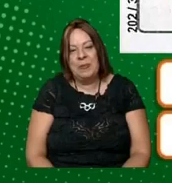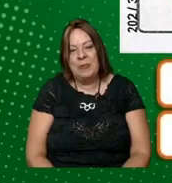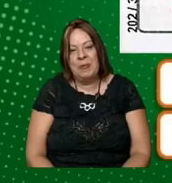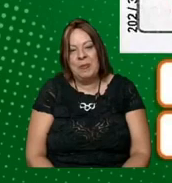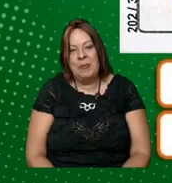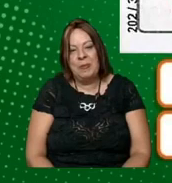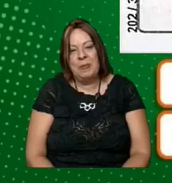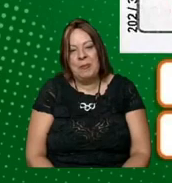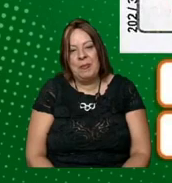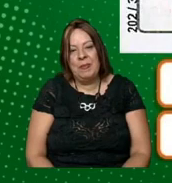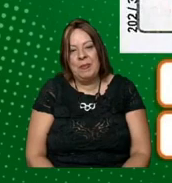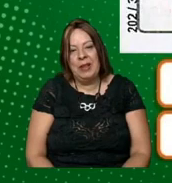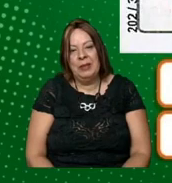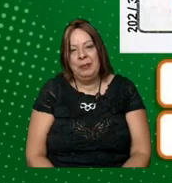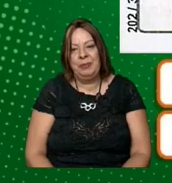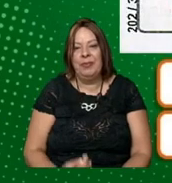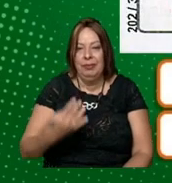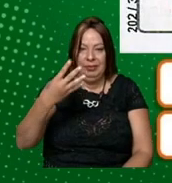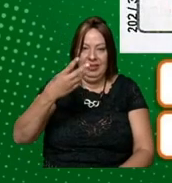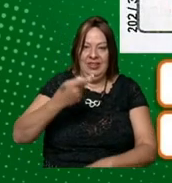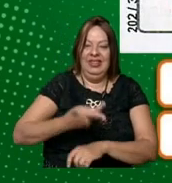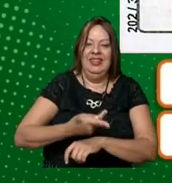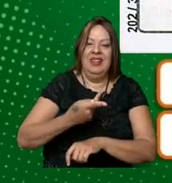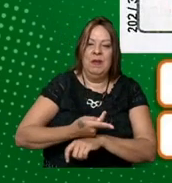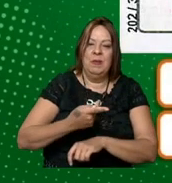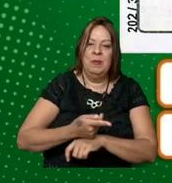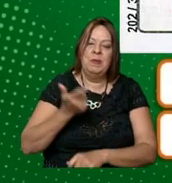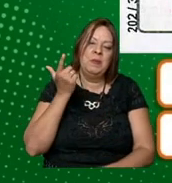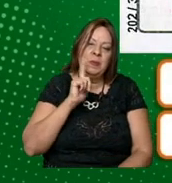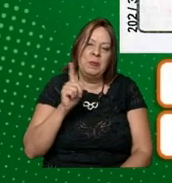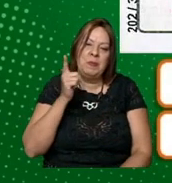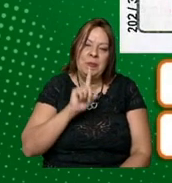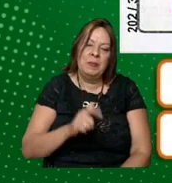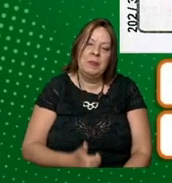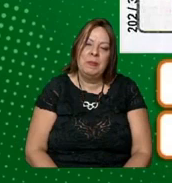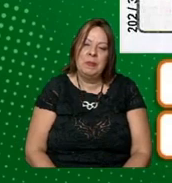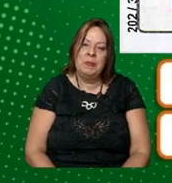olha só, sozinho, quarto mega prêmio, né, com o título